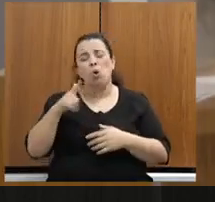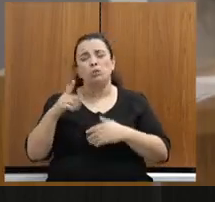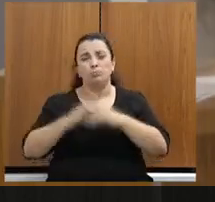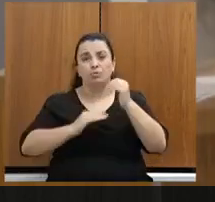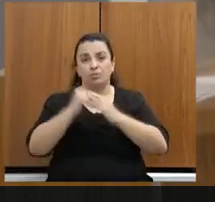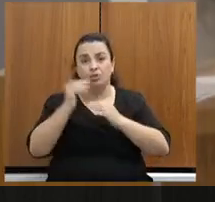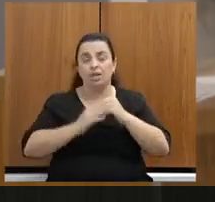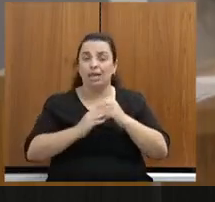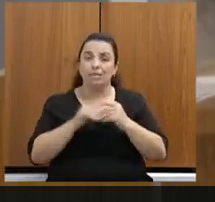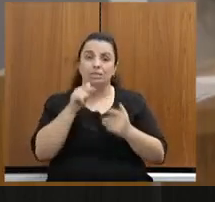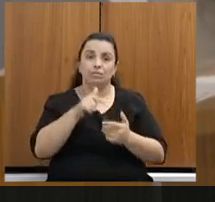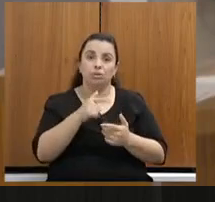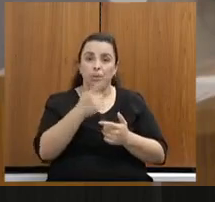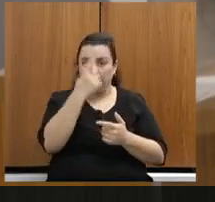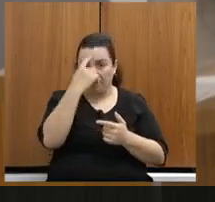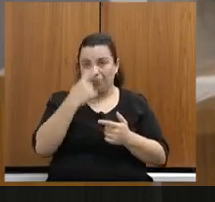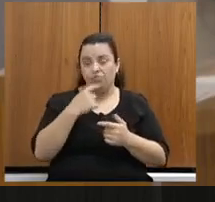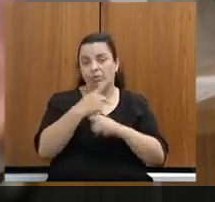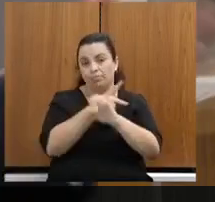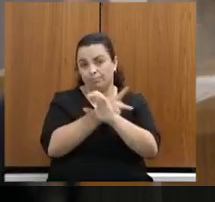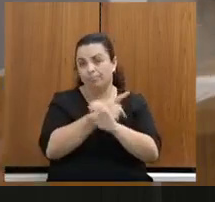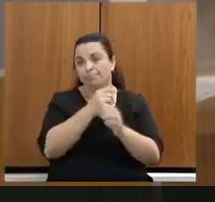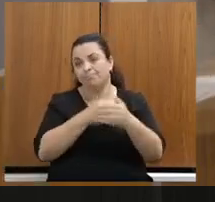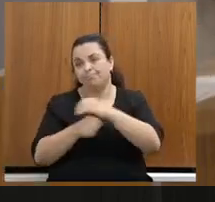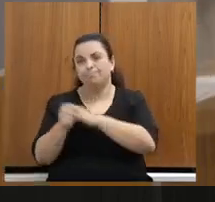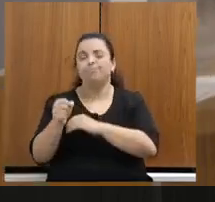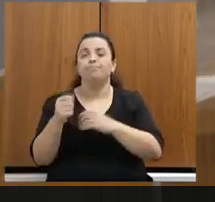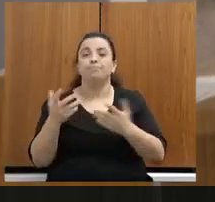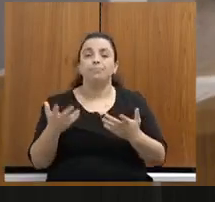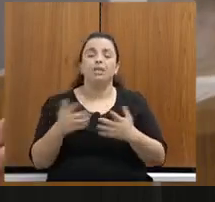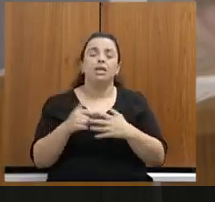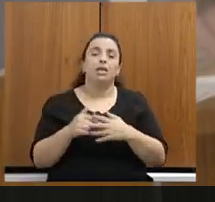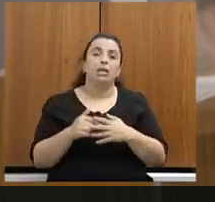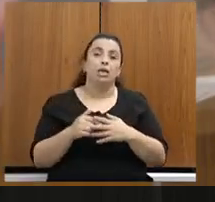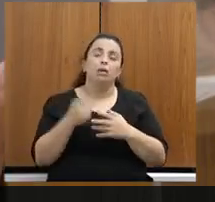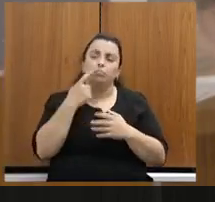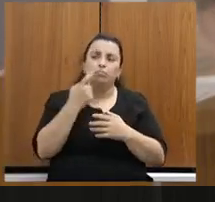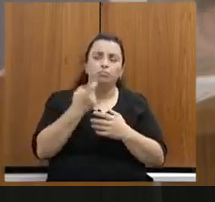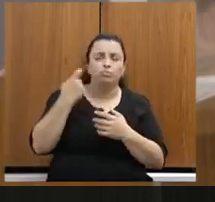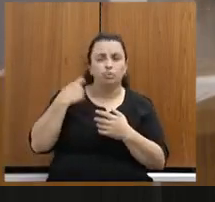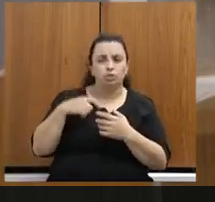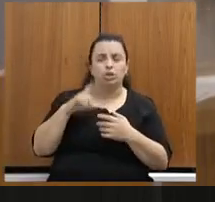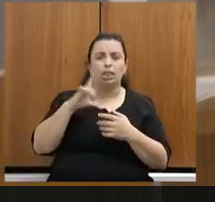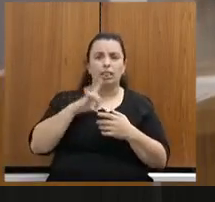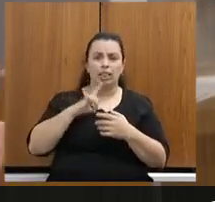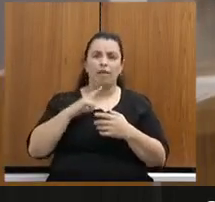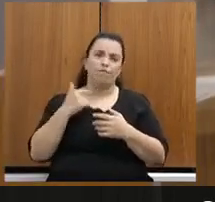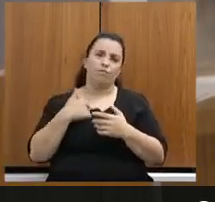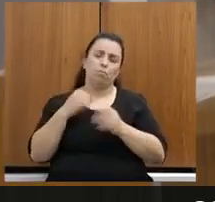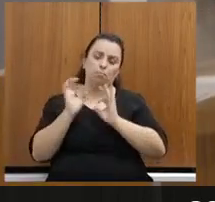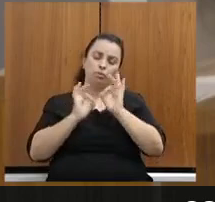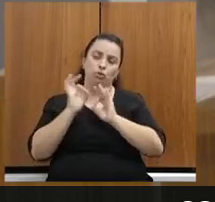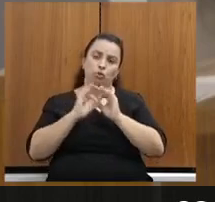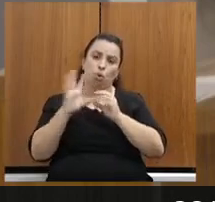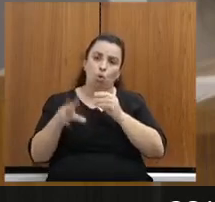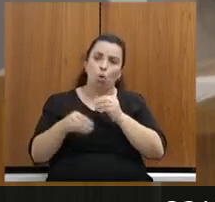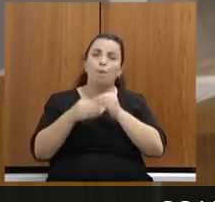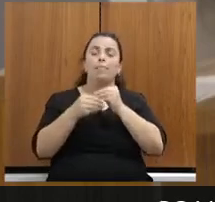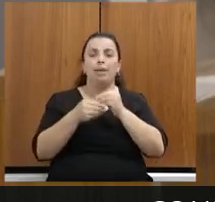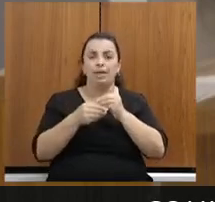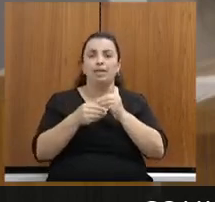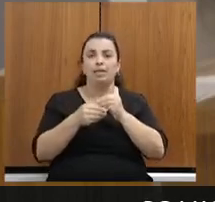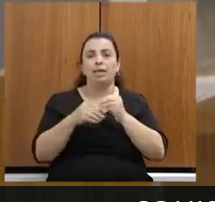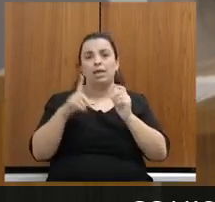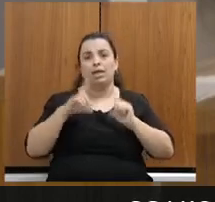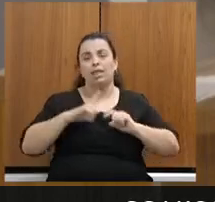mesmo eu agradeço a compra né do emenda Nossa que a gente pode entregar um veículo novo da